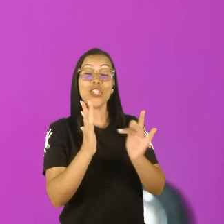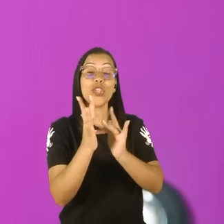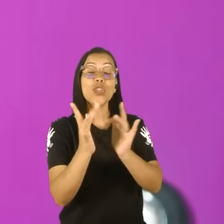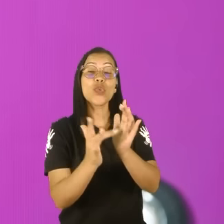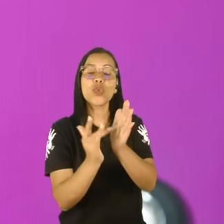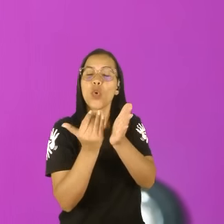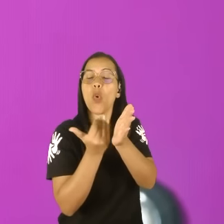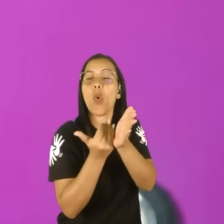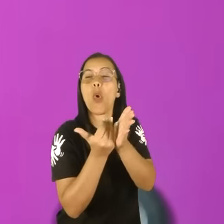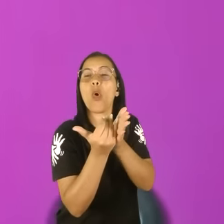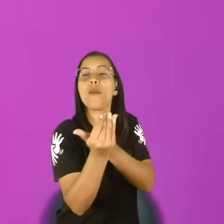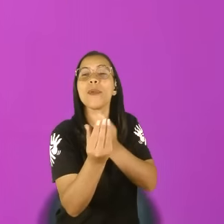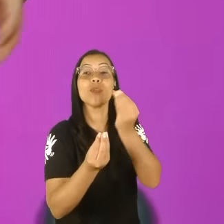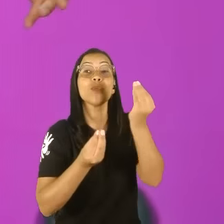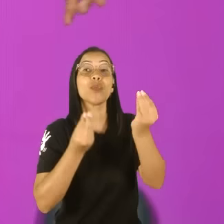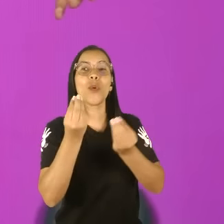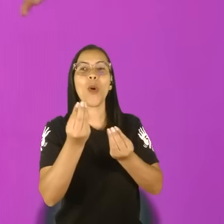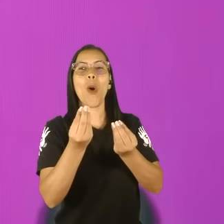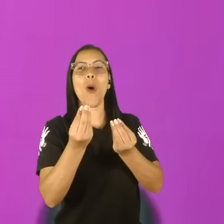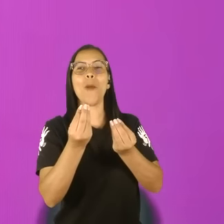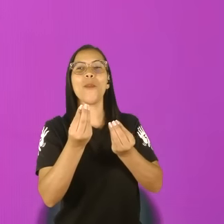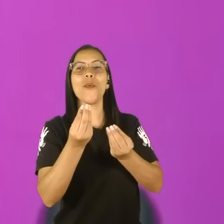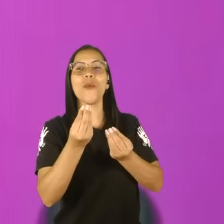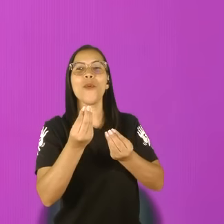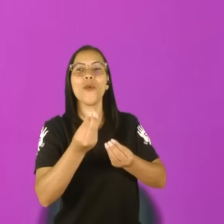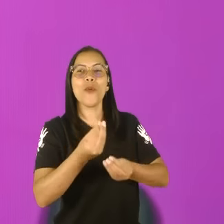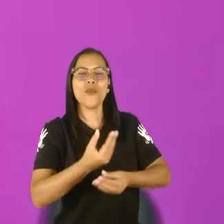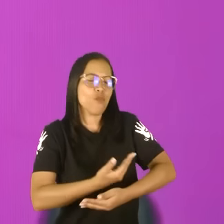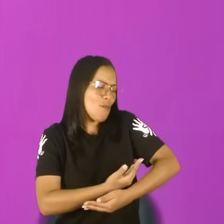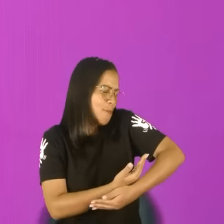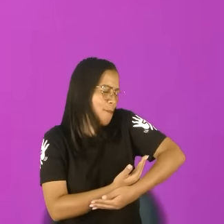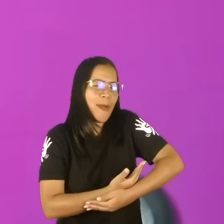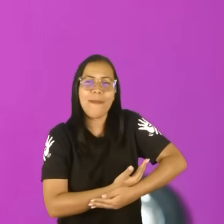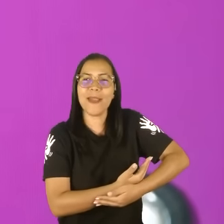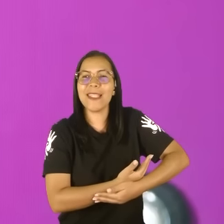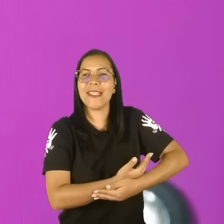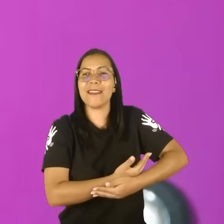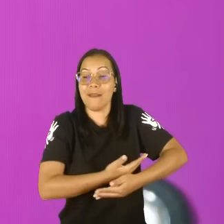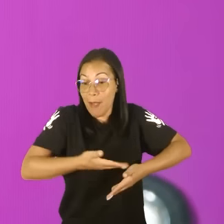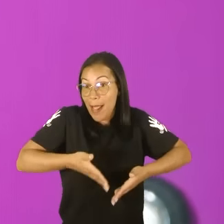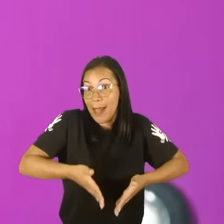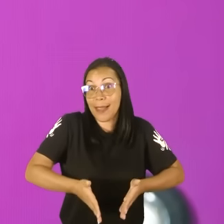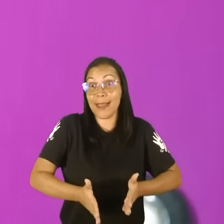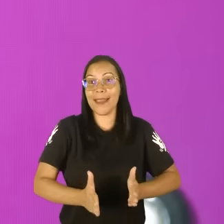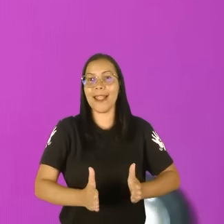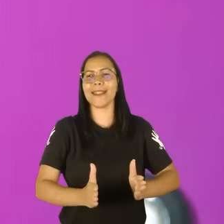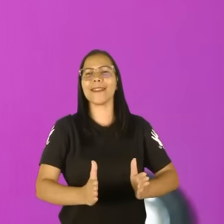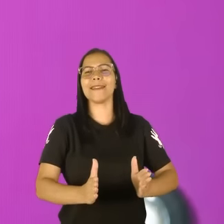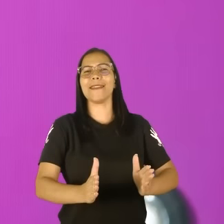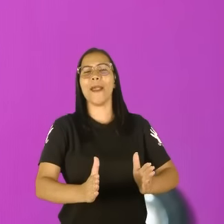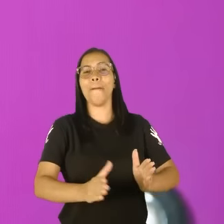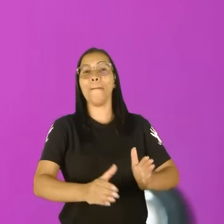Maria. Ele não teve pressa, porque para Jesus, mesmo sendo Deus, a natureza humana